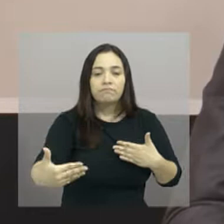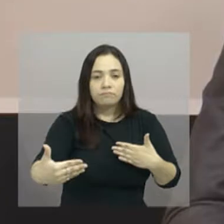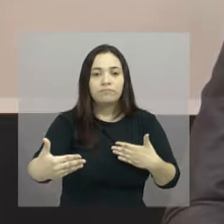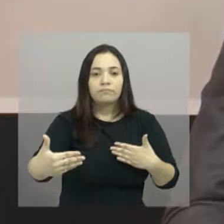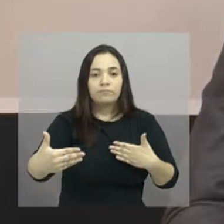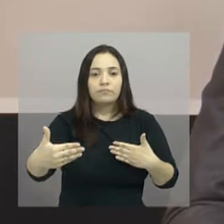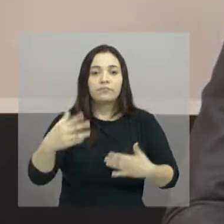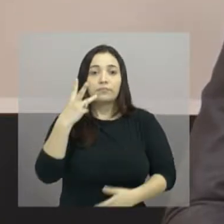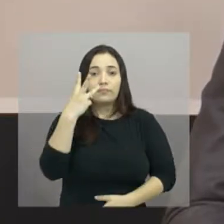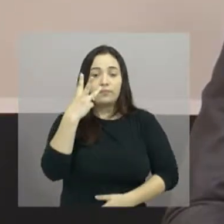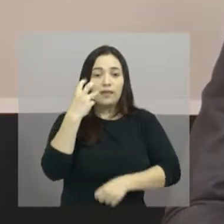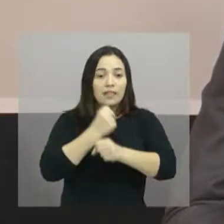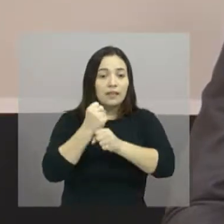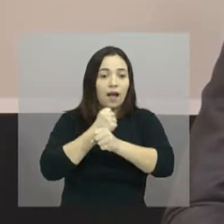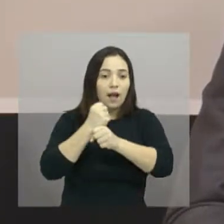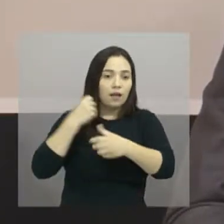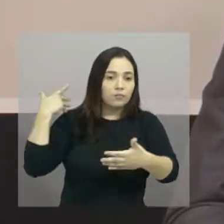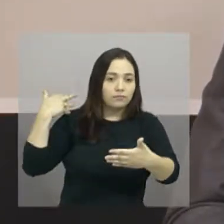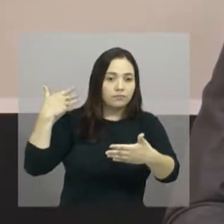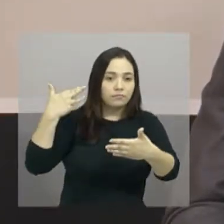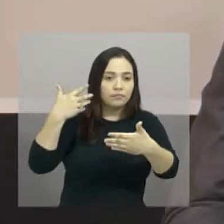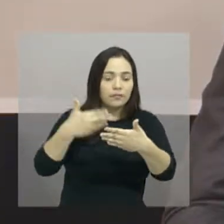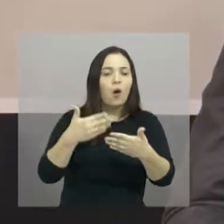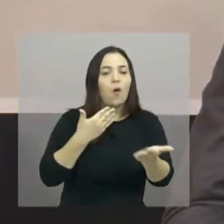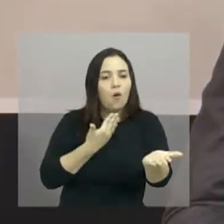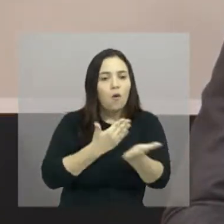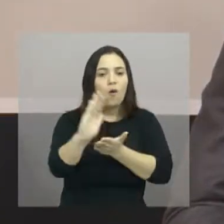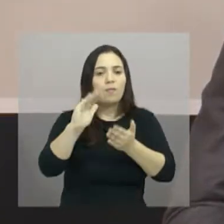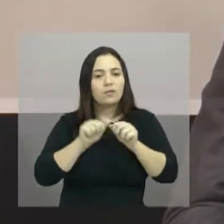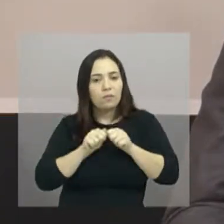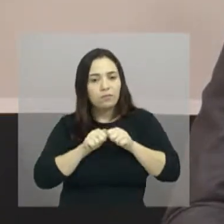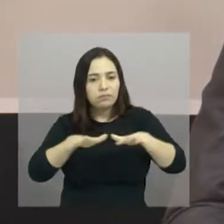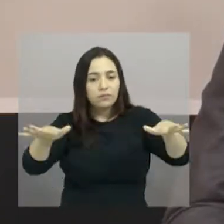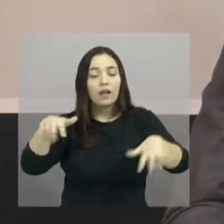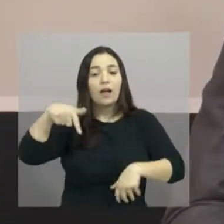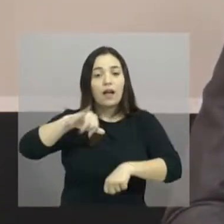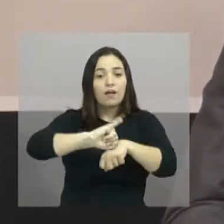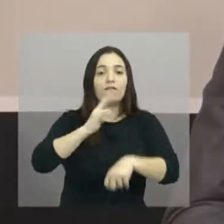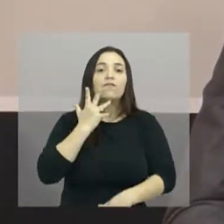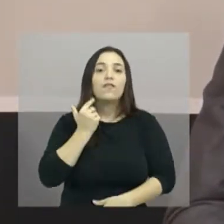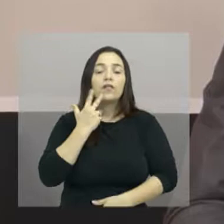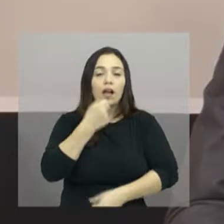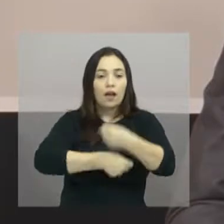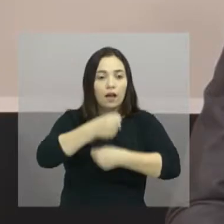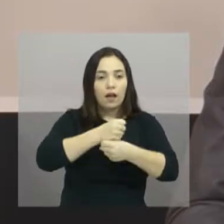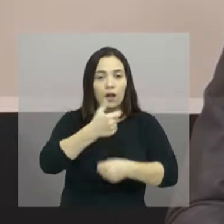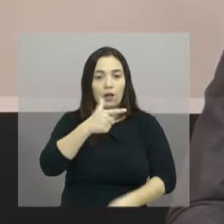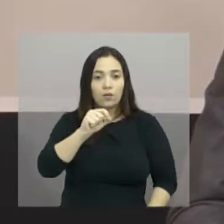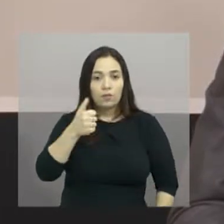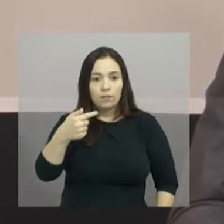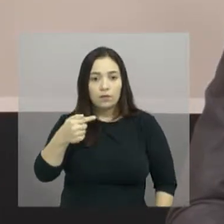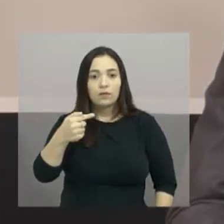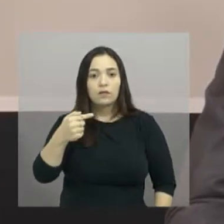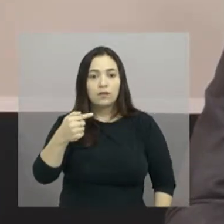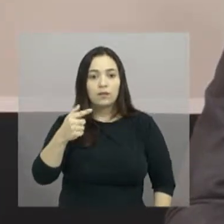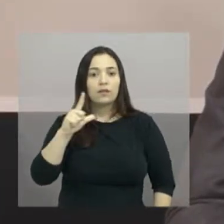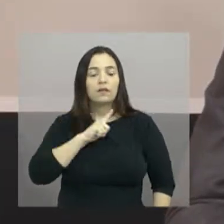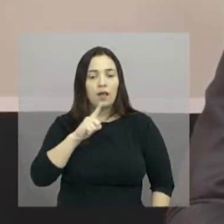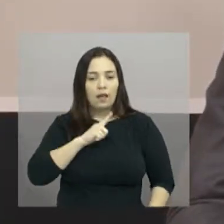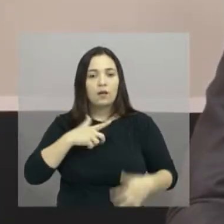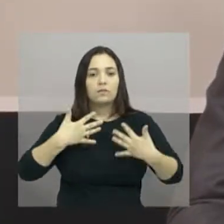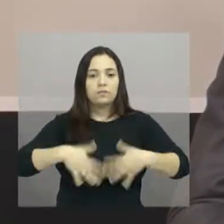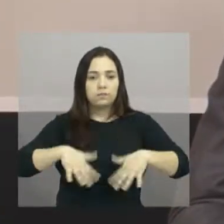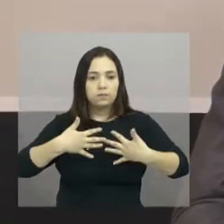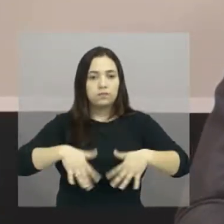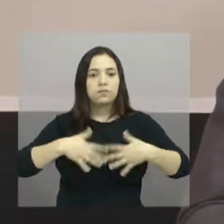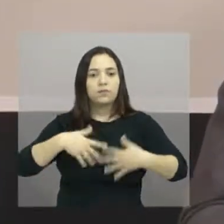De 3 anos para cá é que a gente tem uma incidência maior. Fortaleza, o ano de 2017 foi o ano que teve um grande